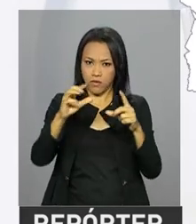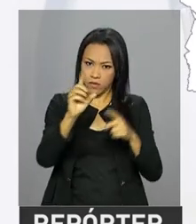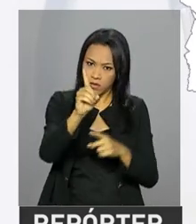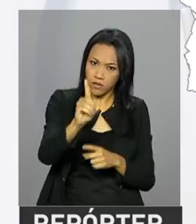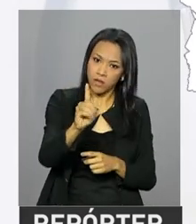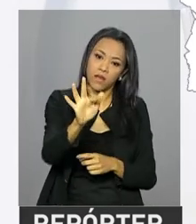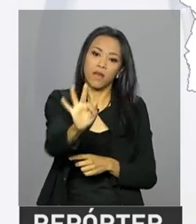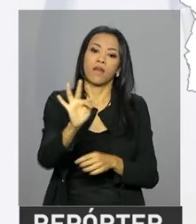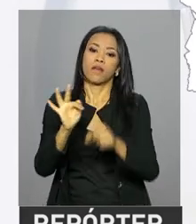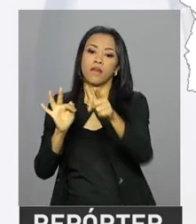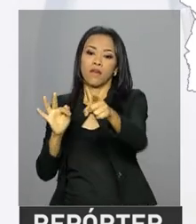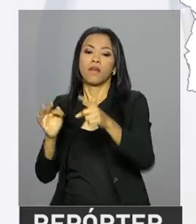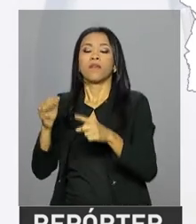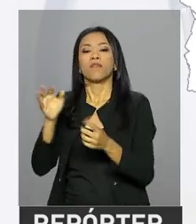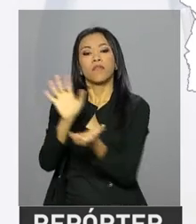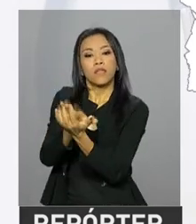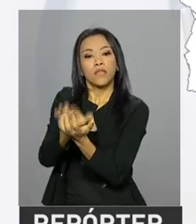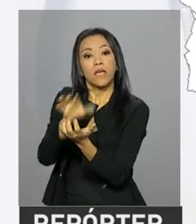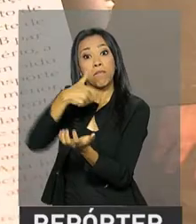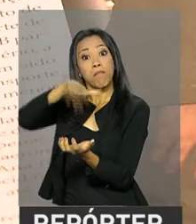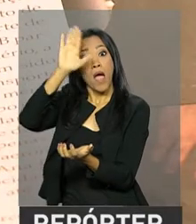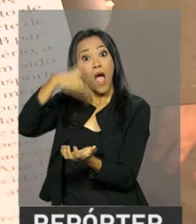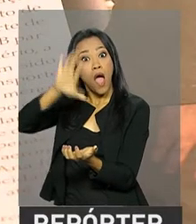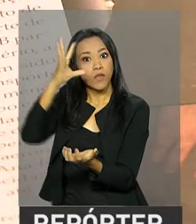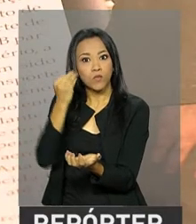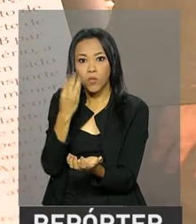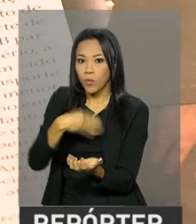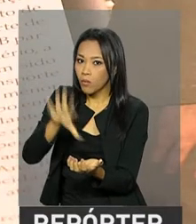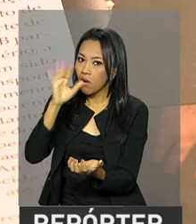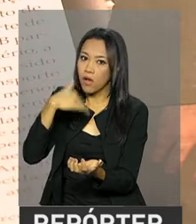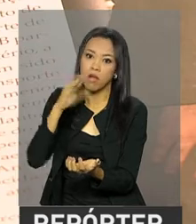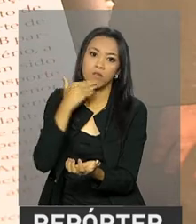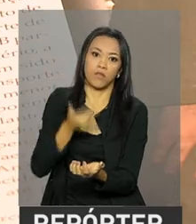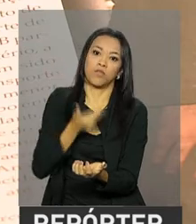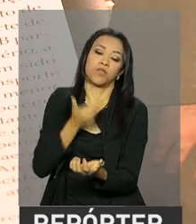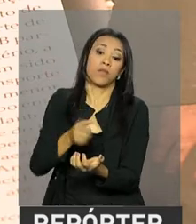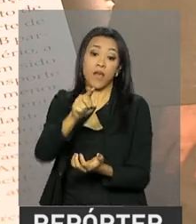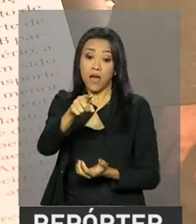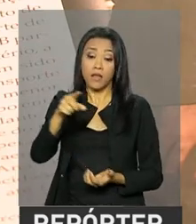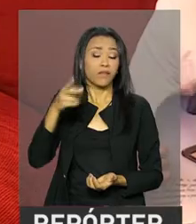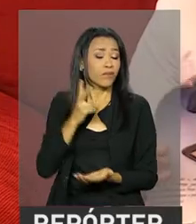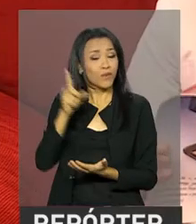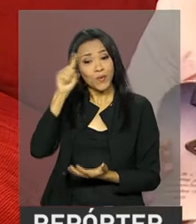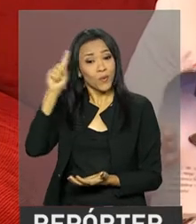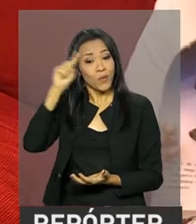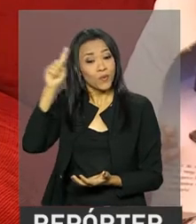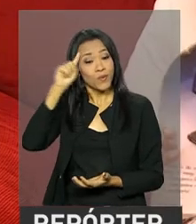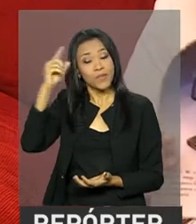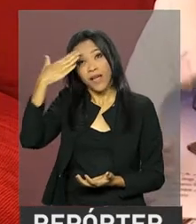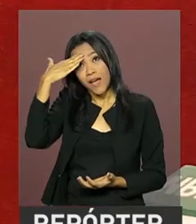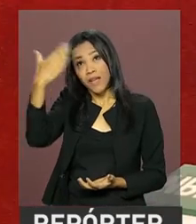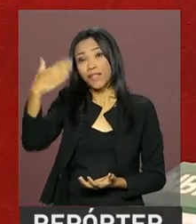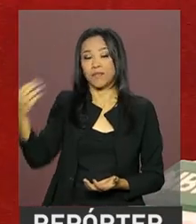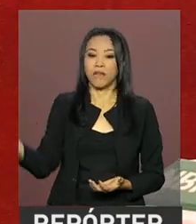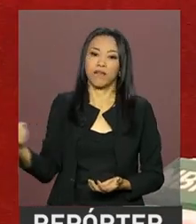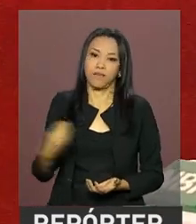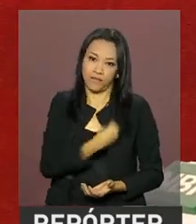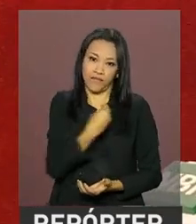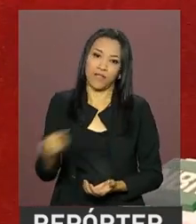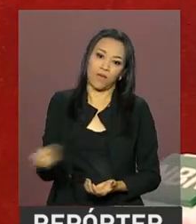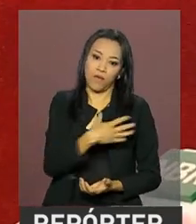são os destinos mais freqüentes ana júlia disse que agradece todos os dias pela vida nova encara a